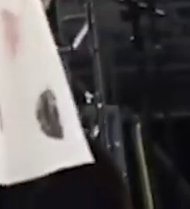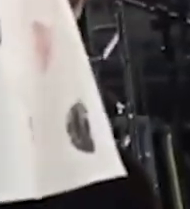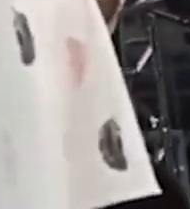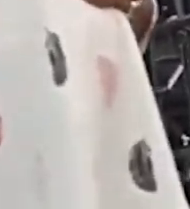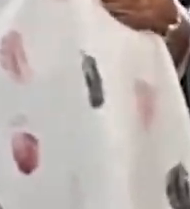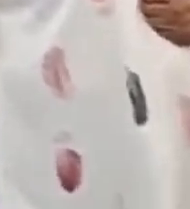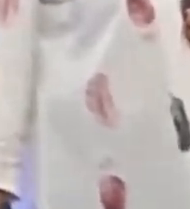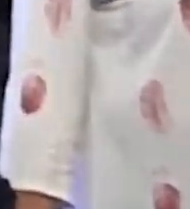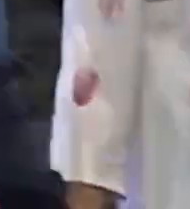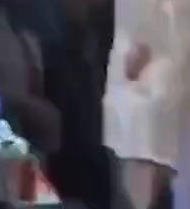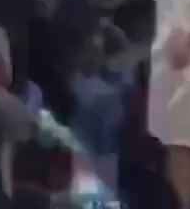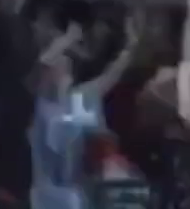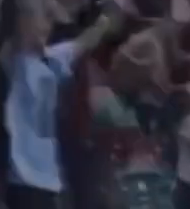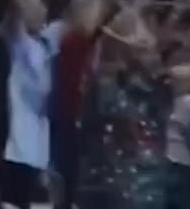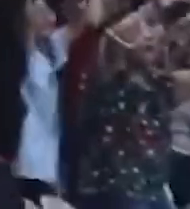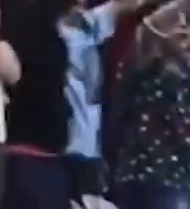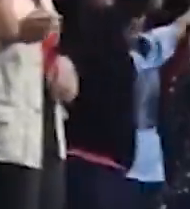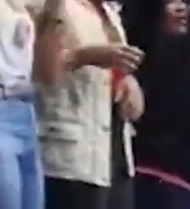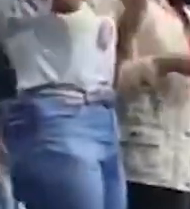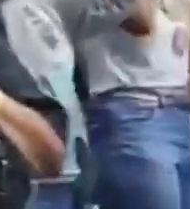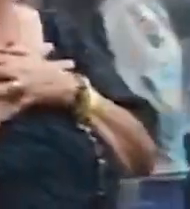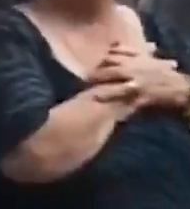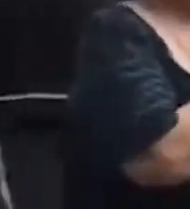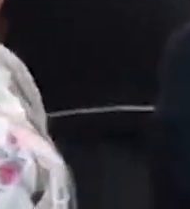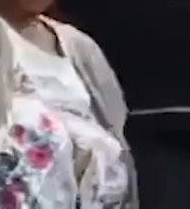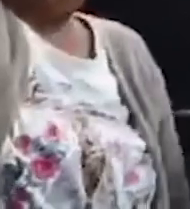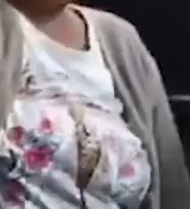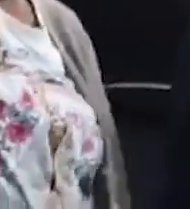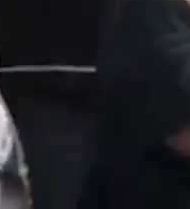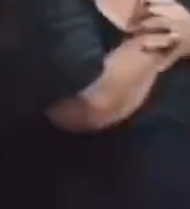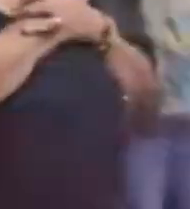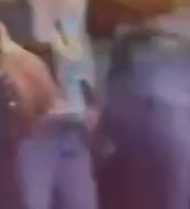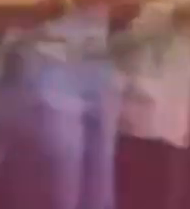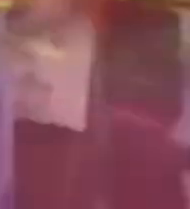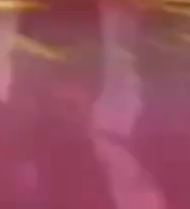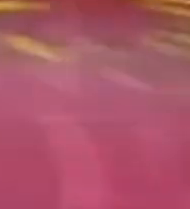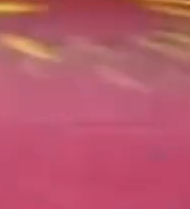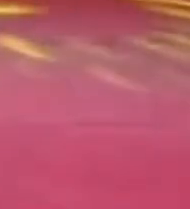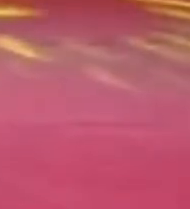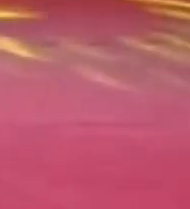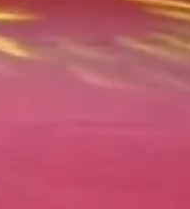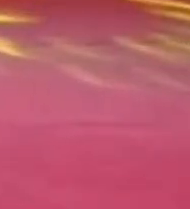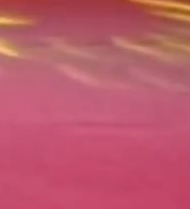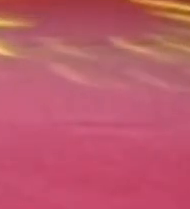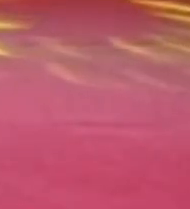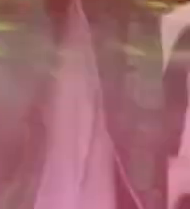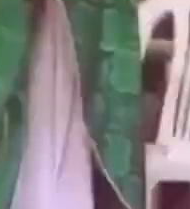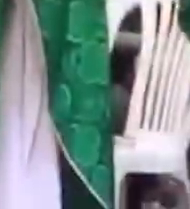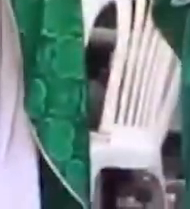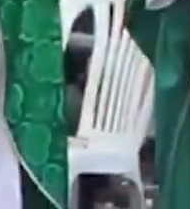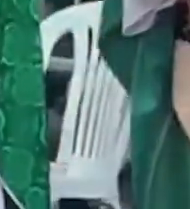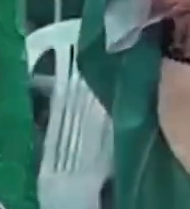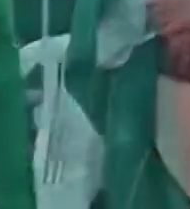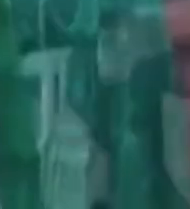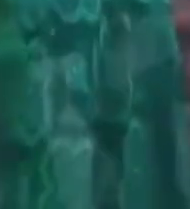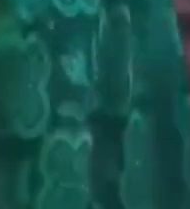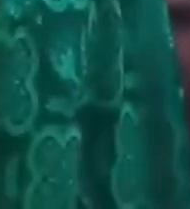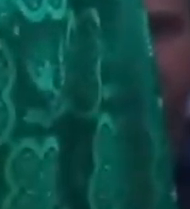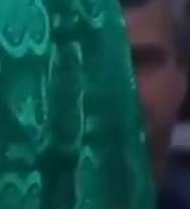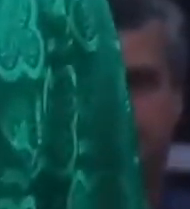no Espírito Santo. Experiência profunda com o amor de Deus derramado no coração humano pelo mesmo